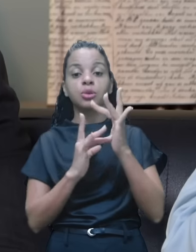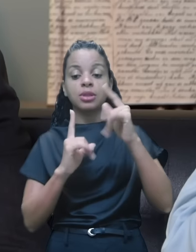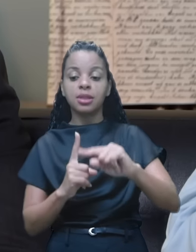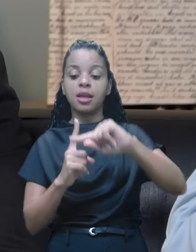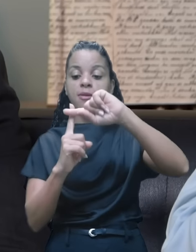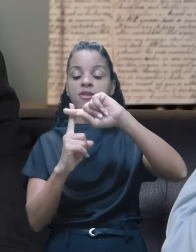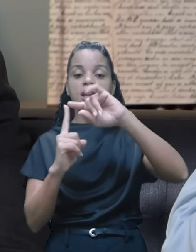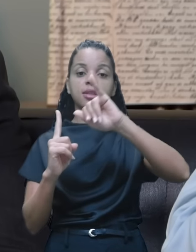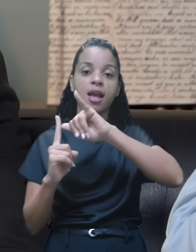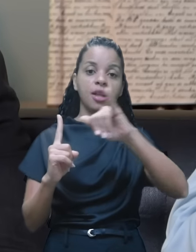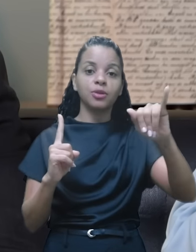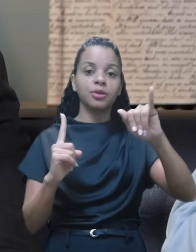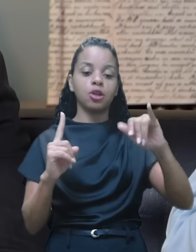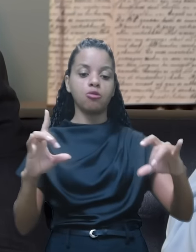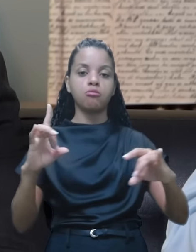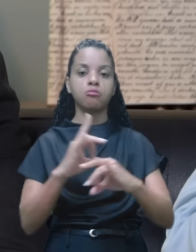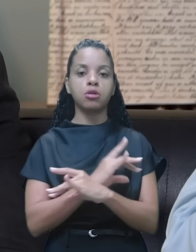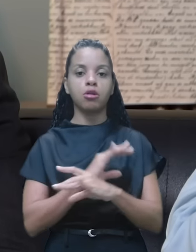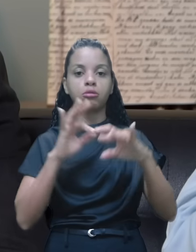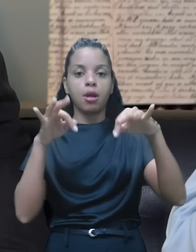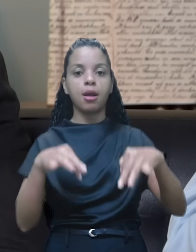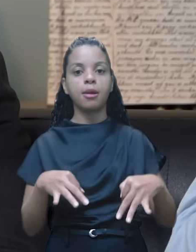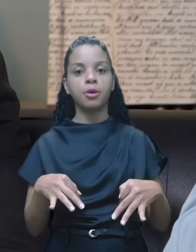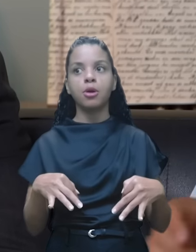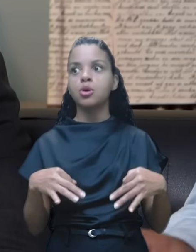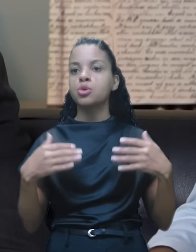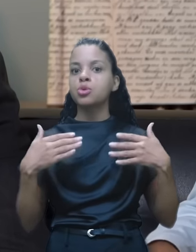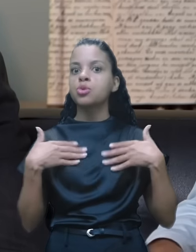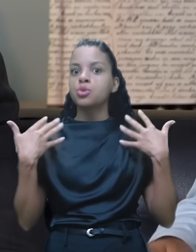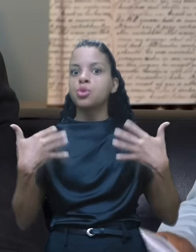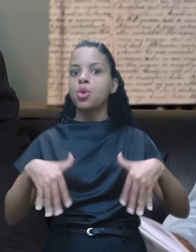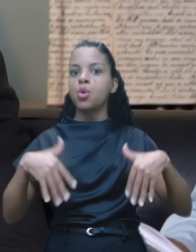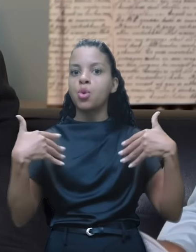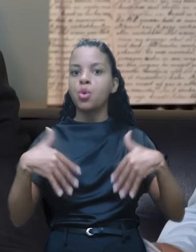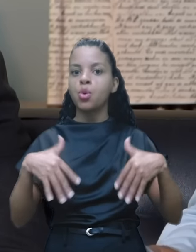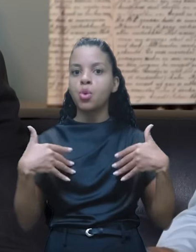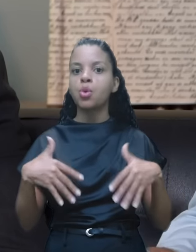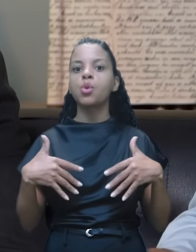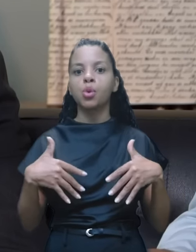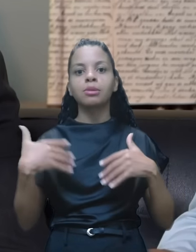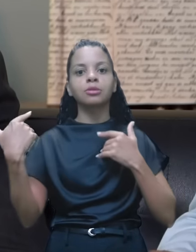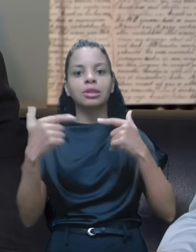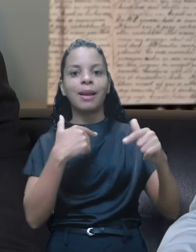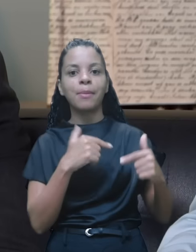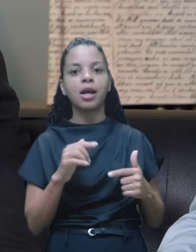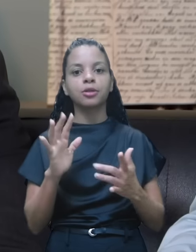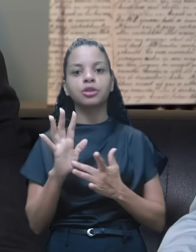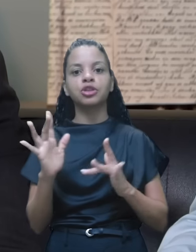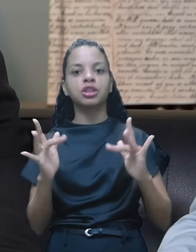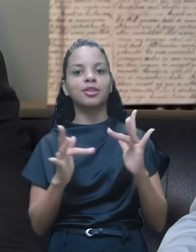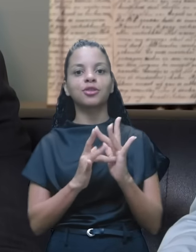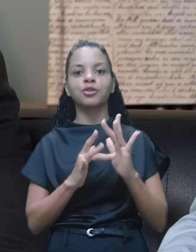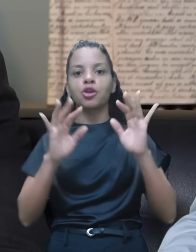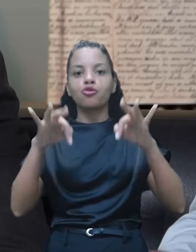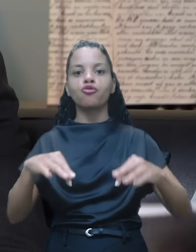significado. A obra da redenção havia sido realizada tanto para o nosso benefício quanto para o benefício deles.